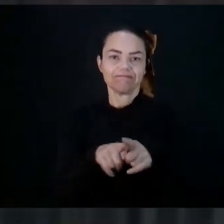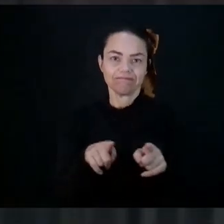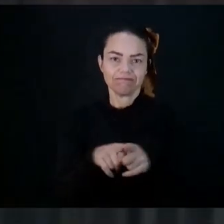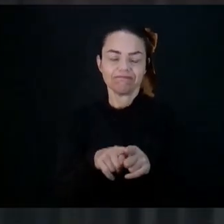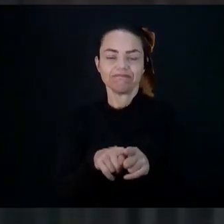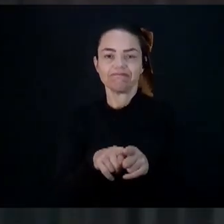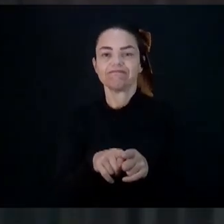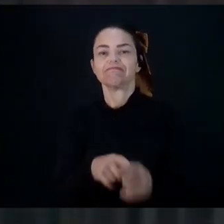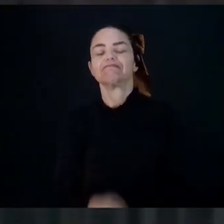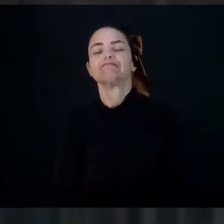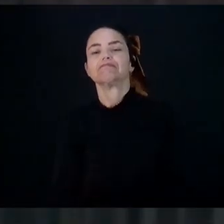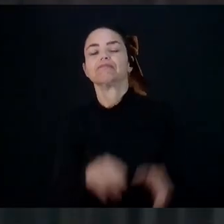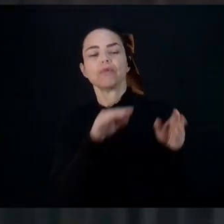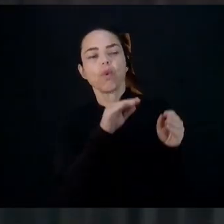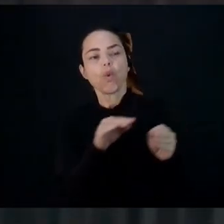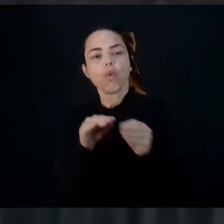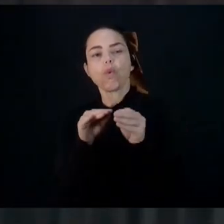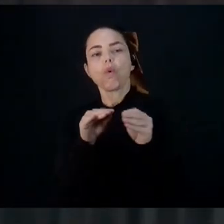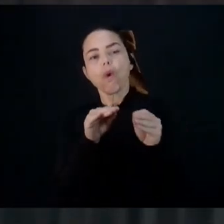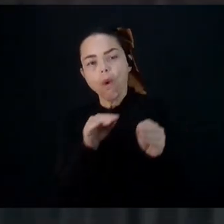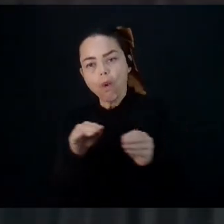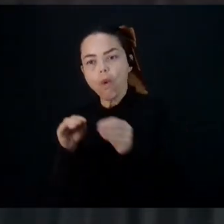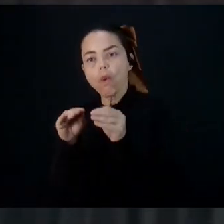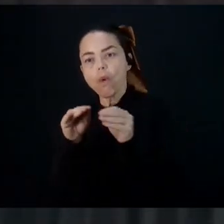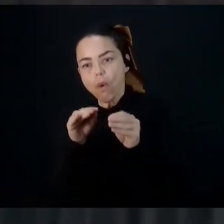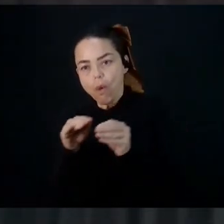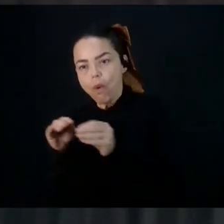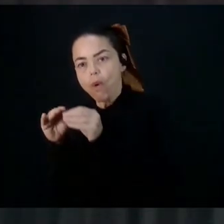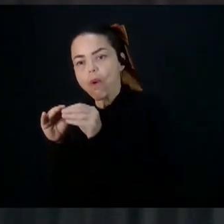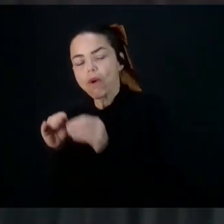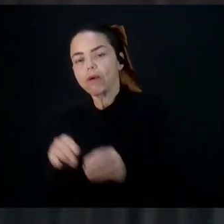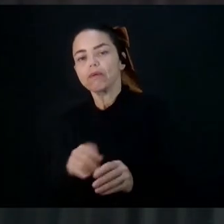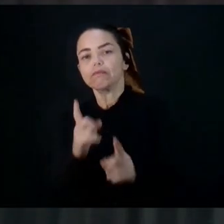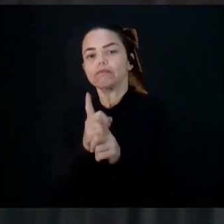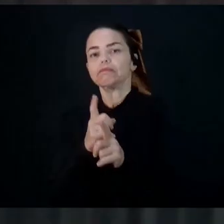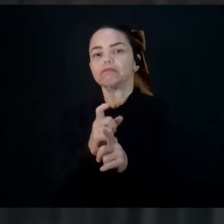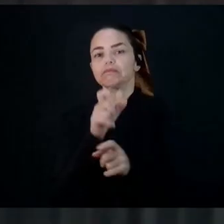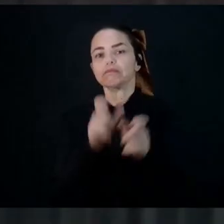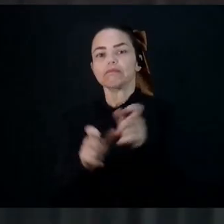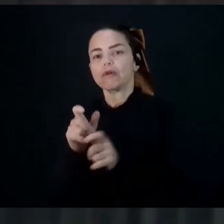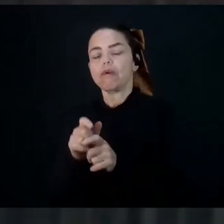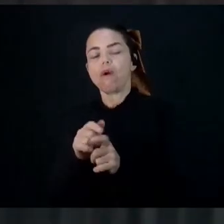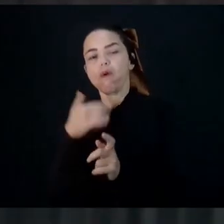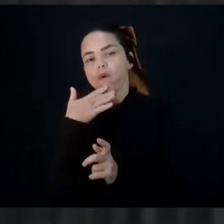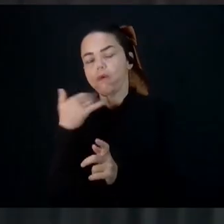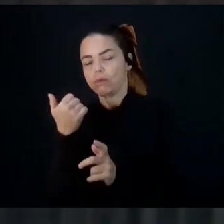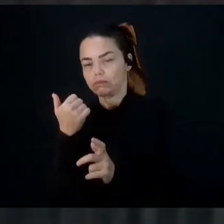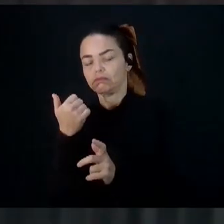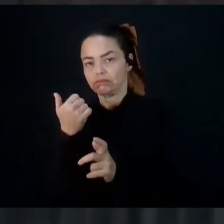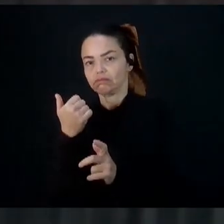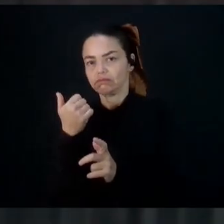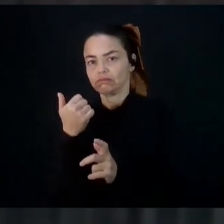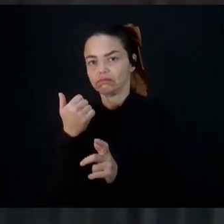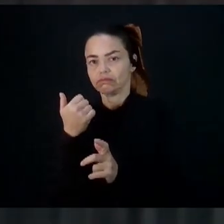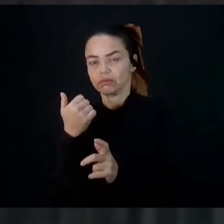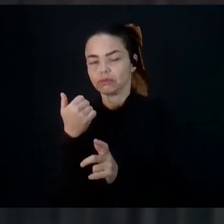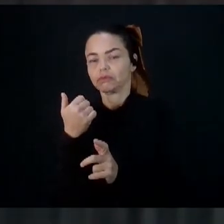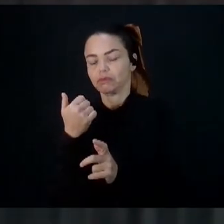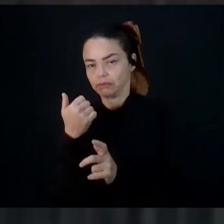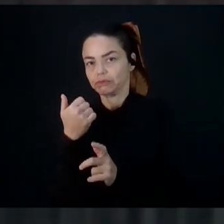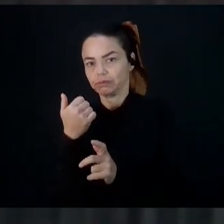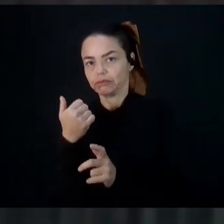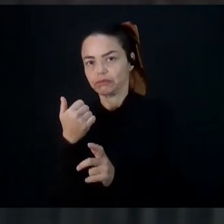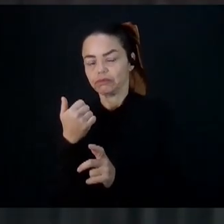de cidade, encontrar outras pessoas, aperfeiçoar esse roteiro e,